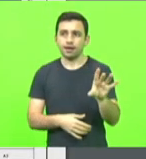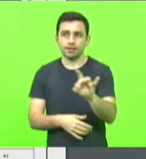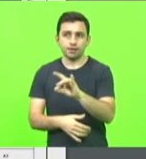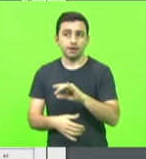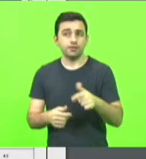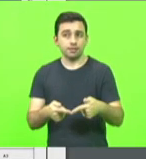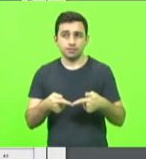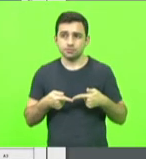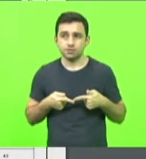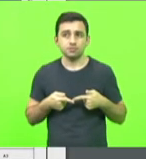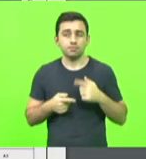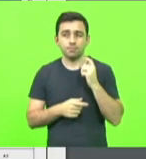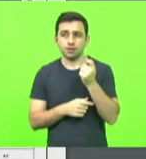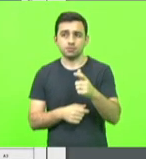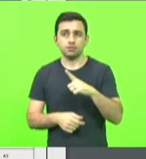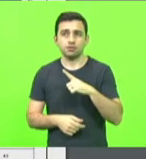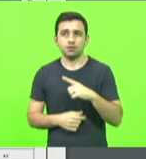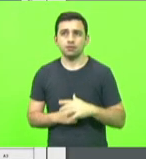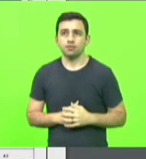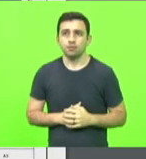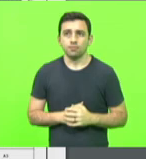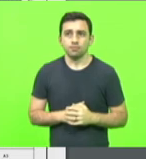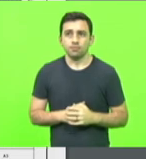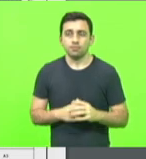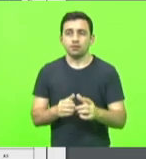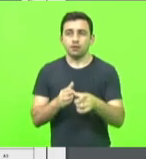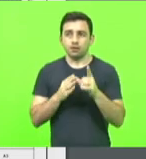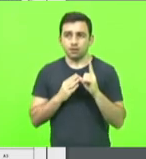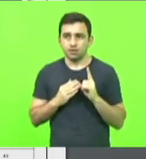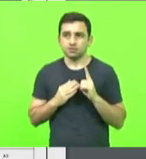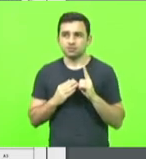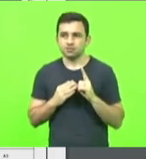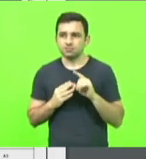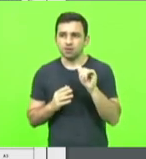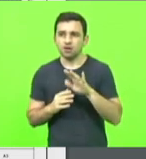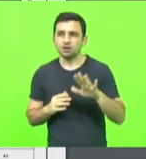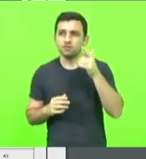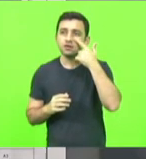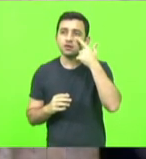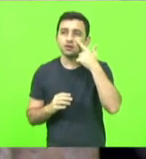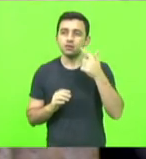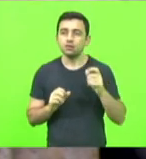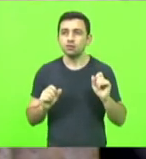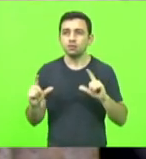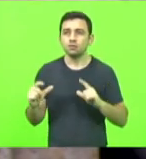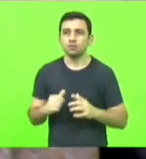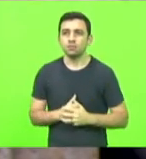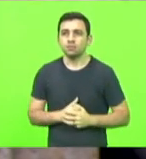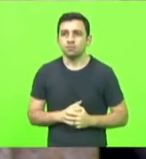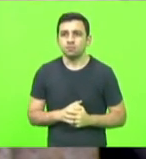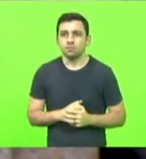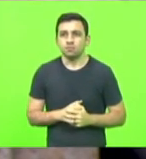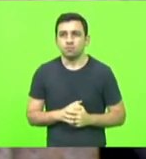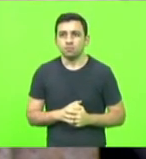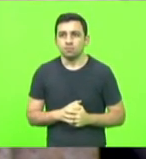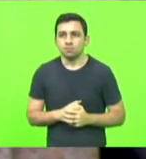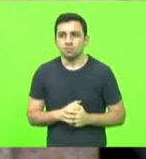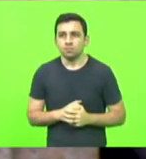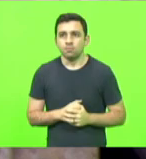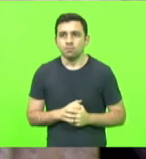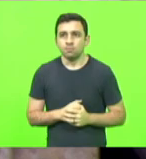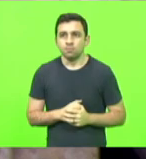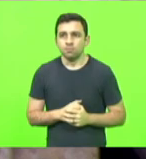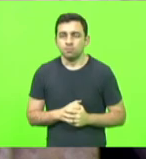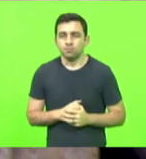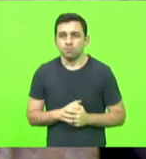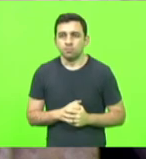pesca. Vai passar aqui no plenário, eu não sei se antes dessa imagem tem uma licença. Se não tiver, não tem problema. Eu já explico também nesse mapa aí, que